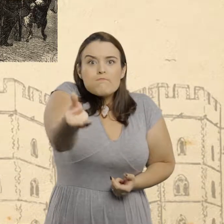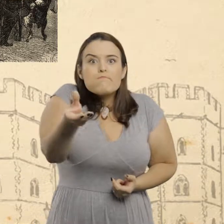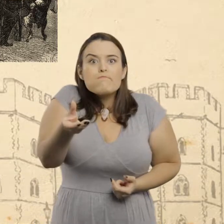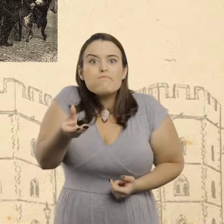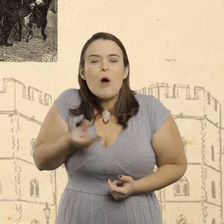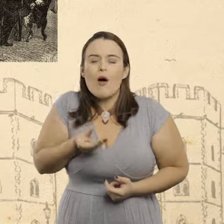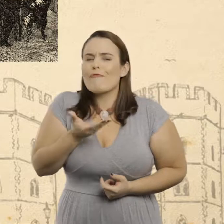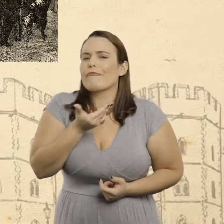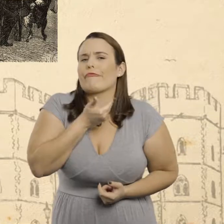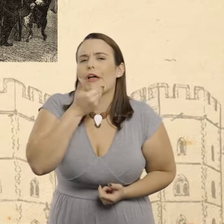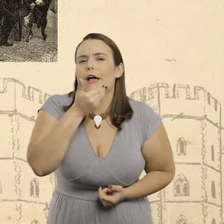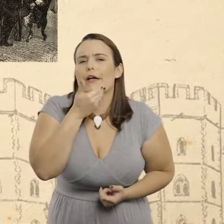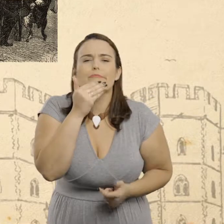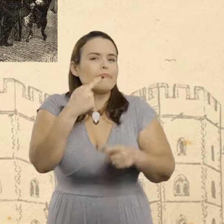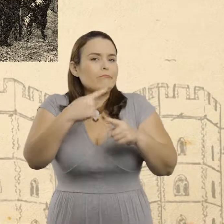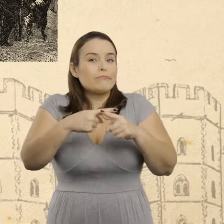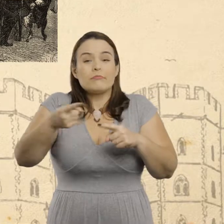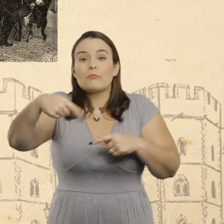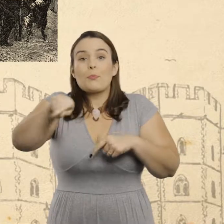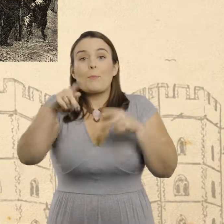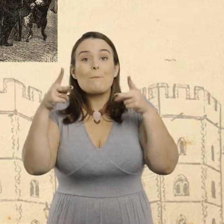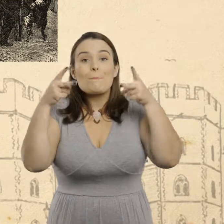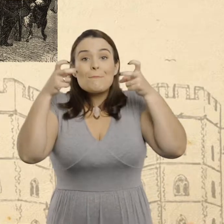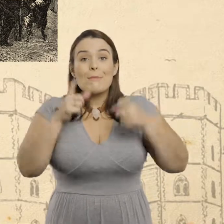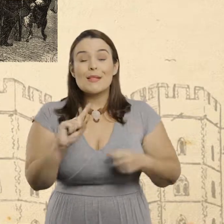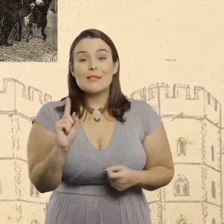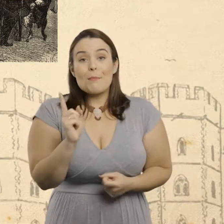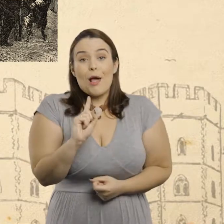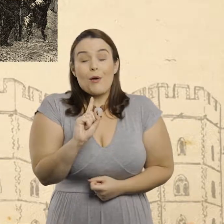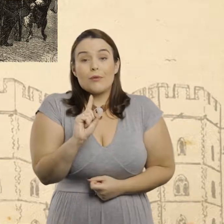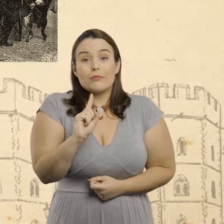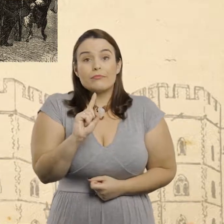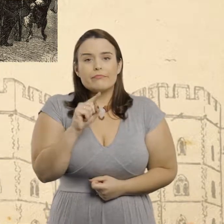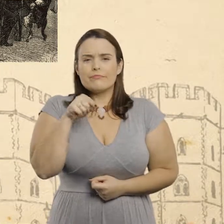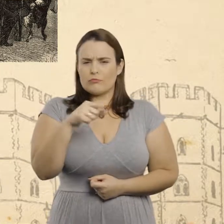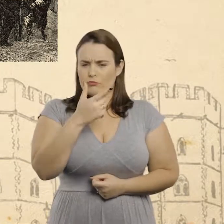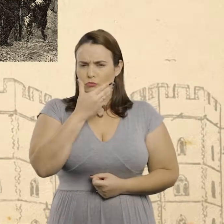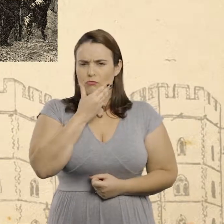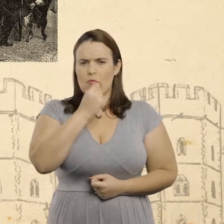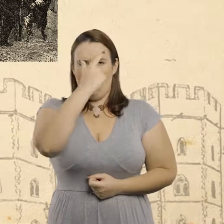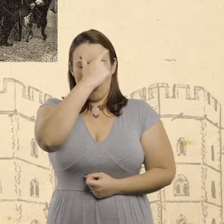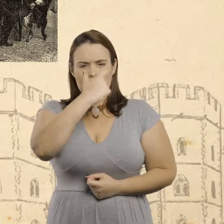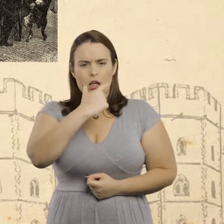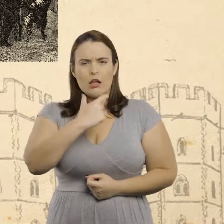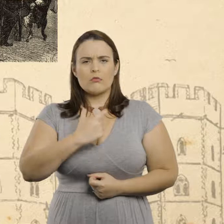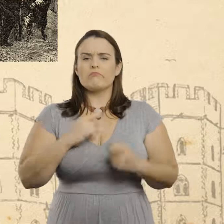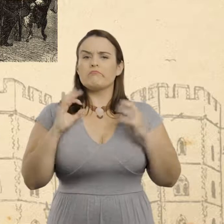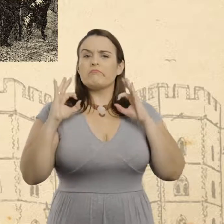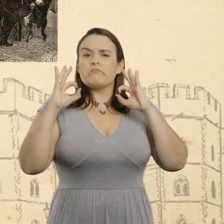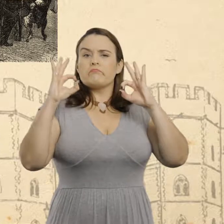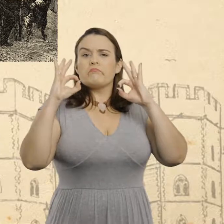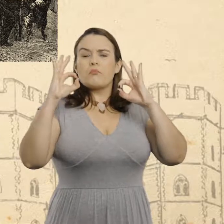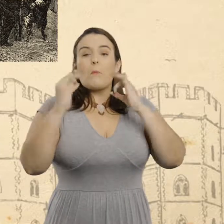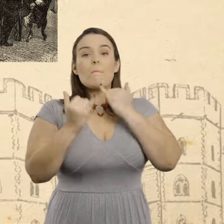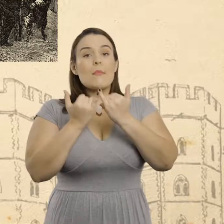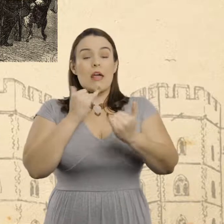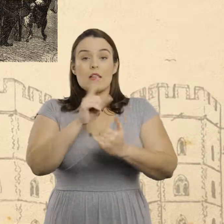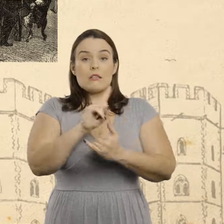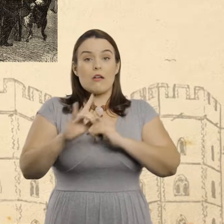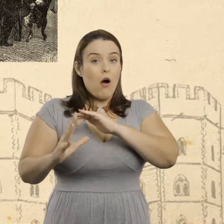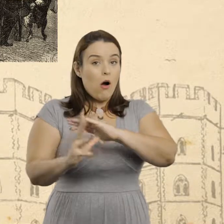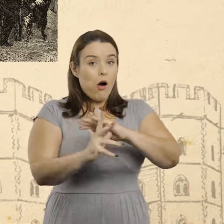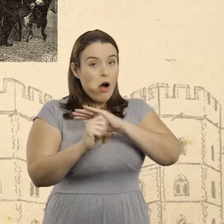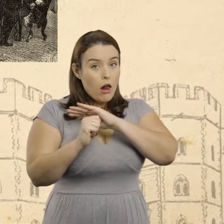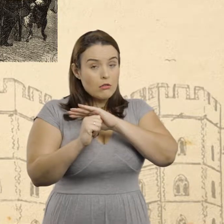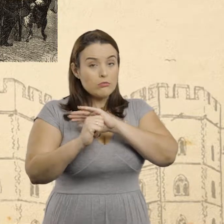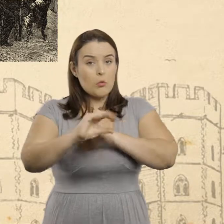muito fácil, porque na hora ninguém percebeu. As pessoas diziam que o ladrão era um homem elegante. Não parecia um ladrão. Os